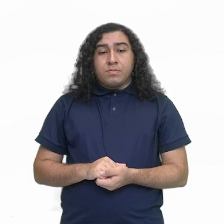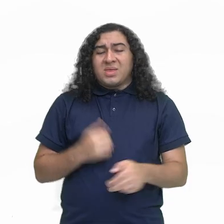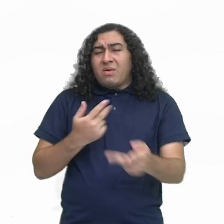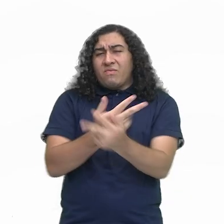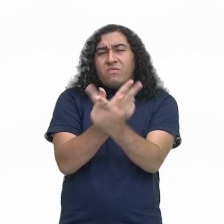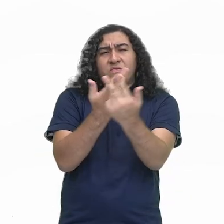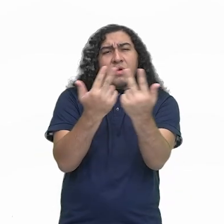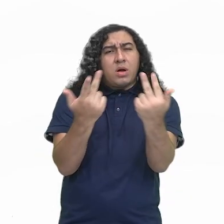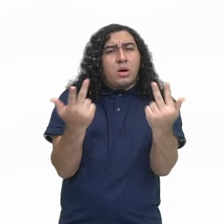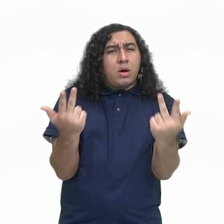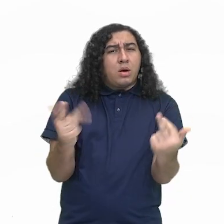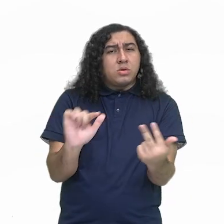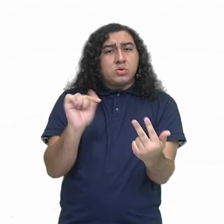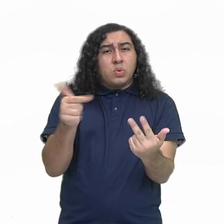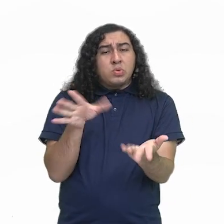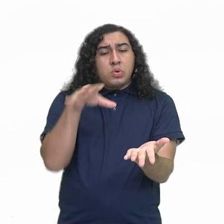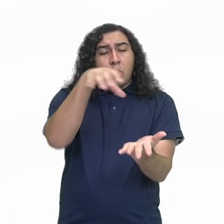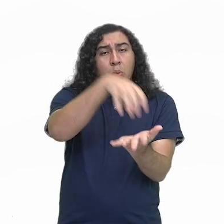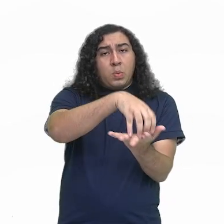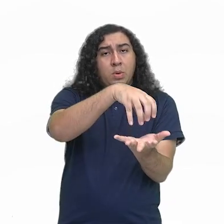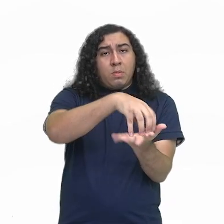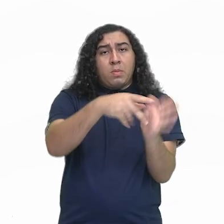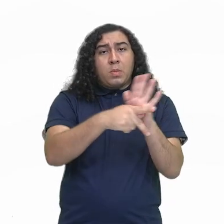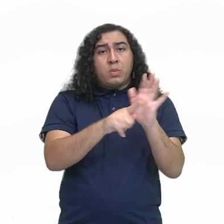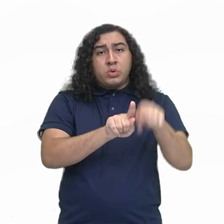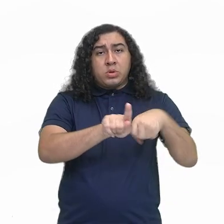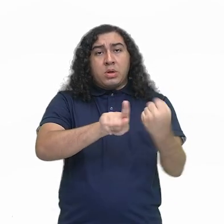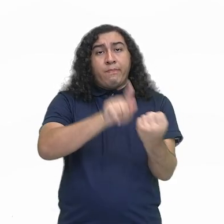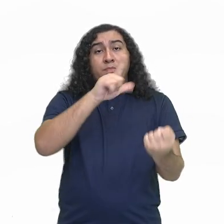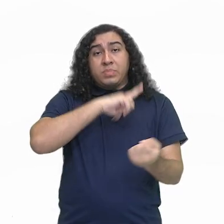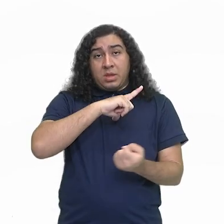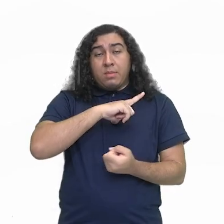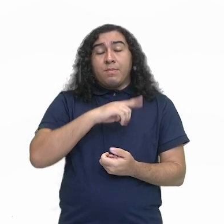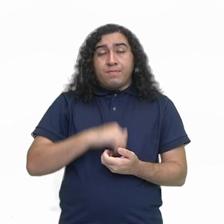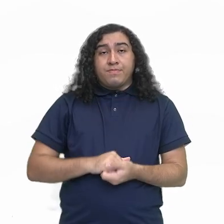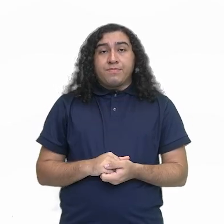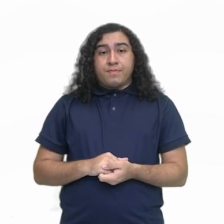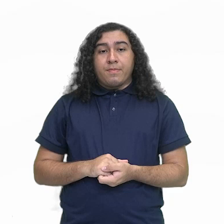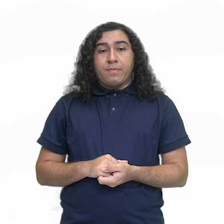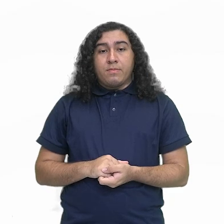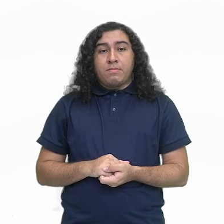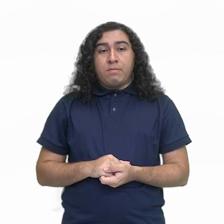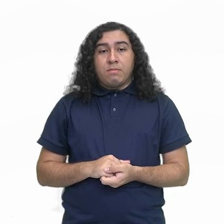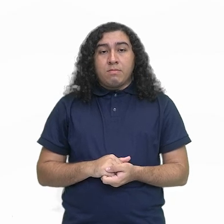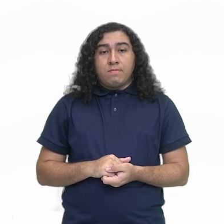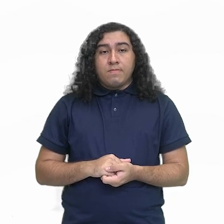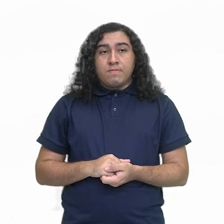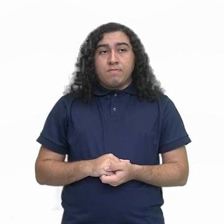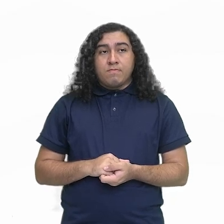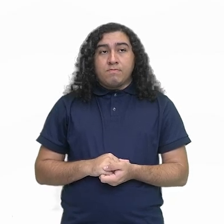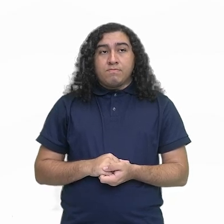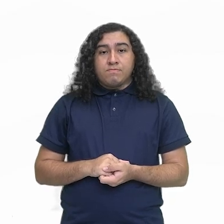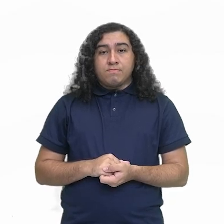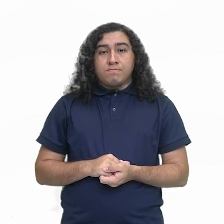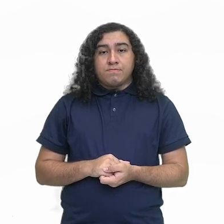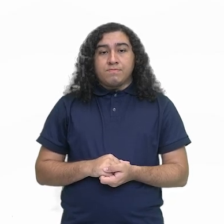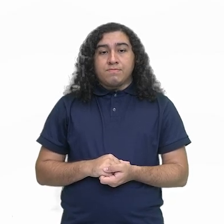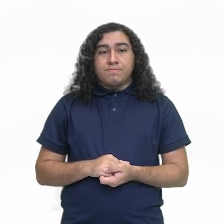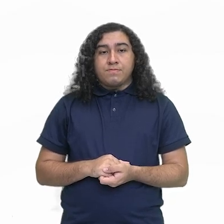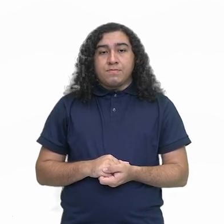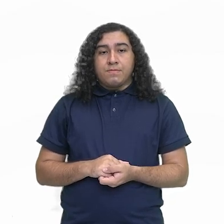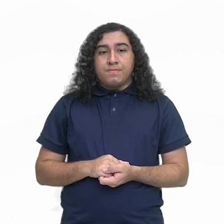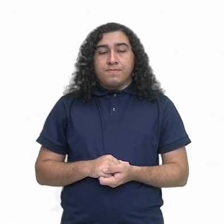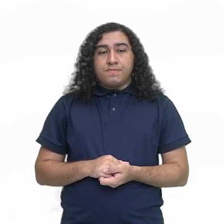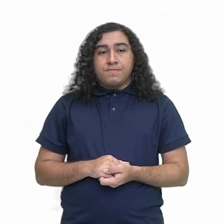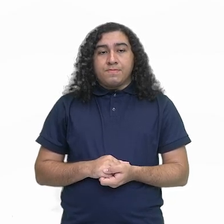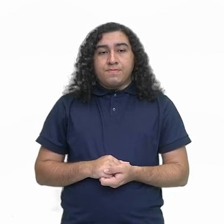e muitos outros exemplos de instituição social que nós temos. Muito bem. E aí,